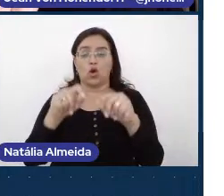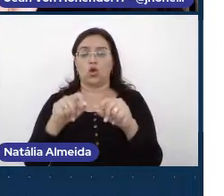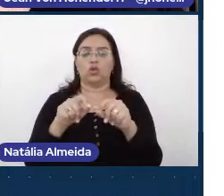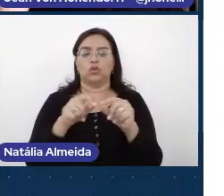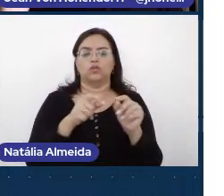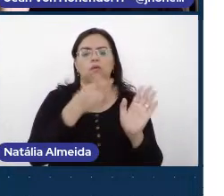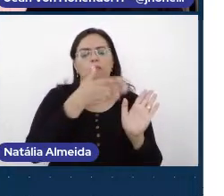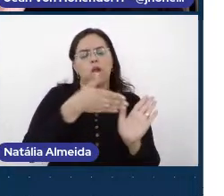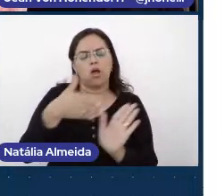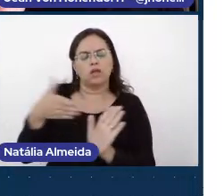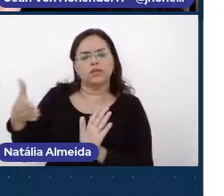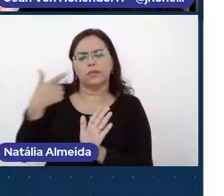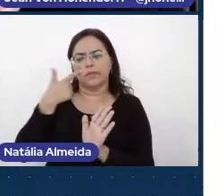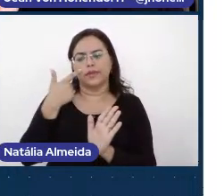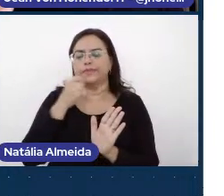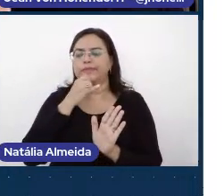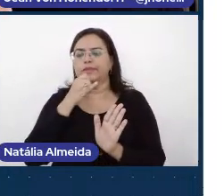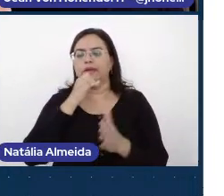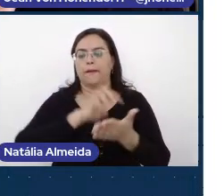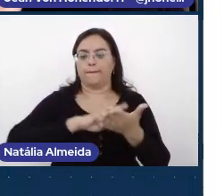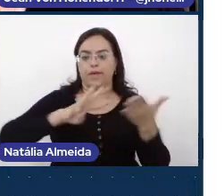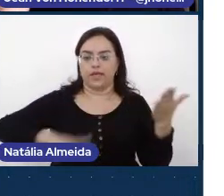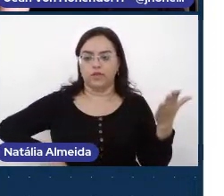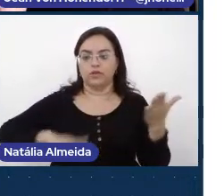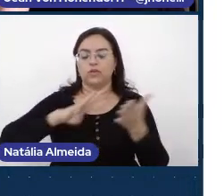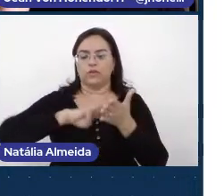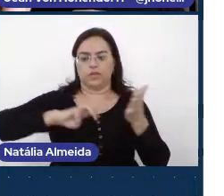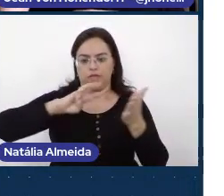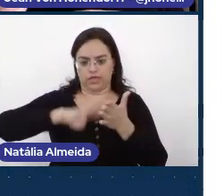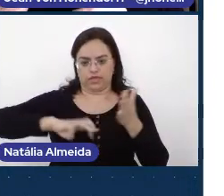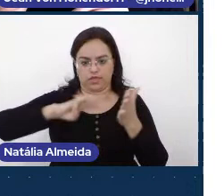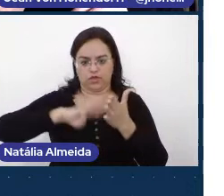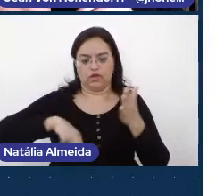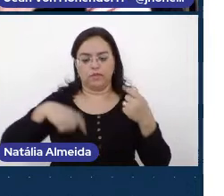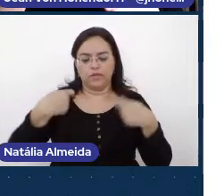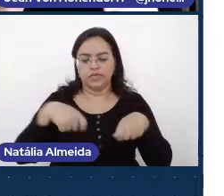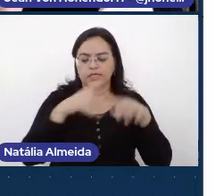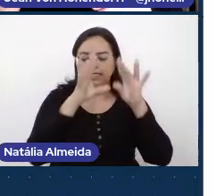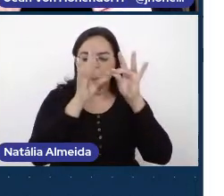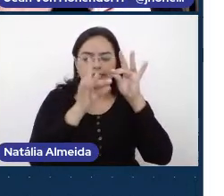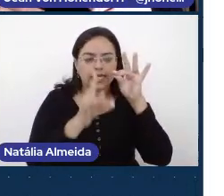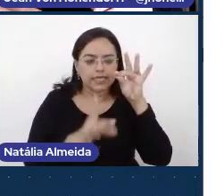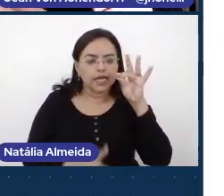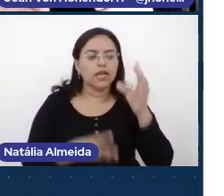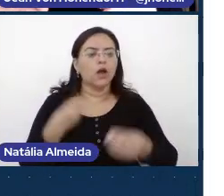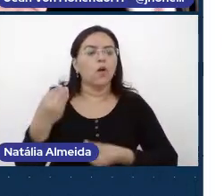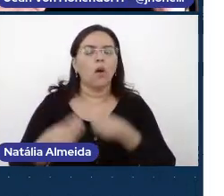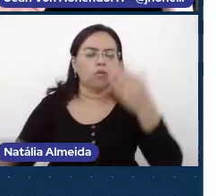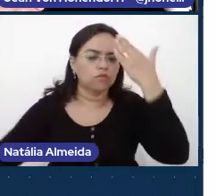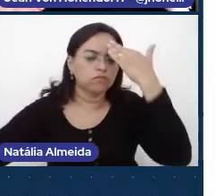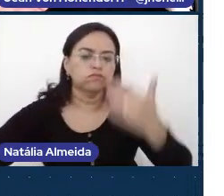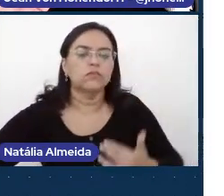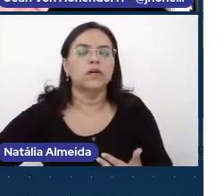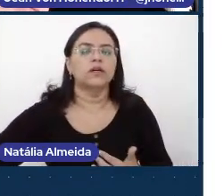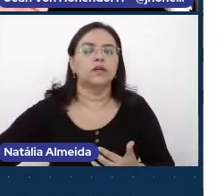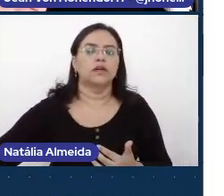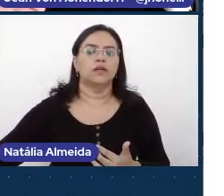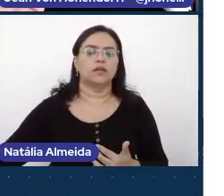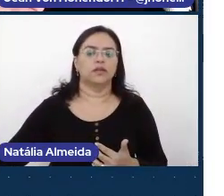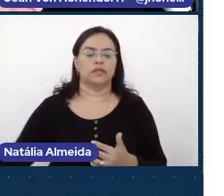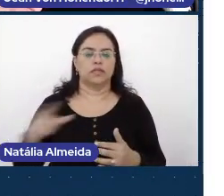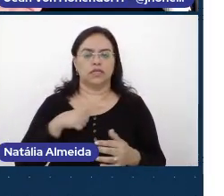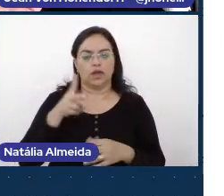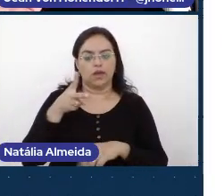uma seção de método de um artigo qualitativo precisa ser detalhada. Eu preciso dizer como eu cheguei aos participantes. Lembra que